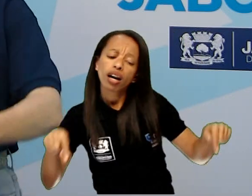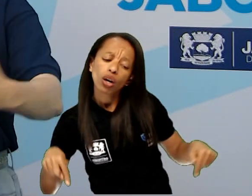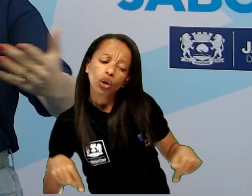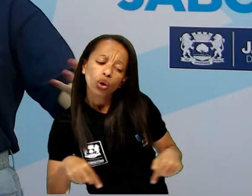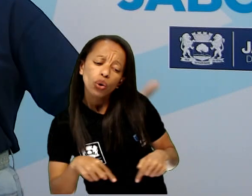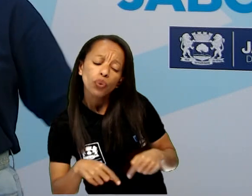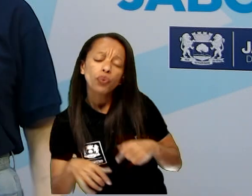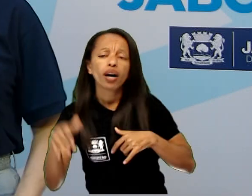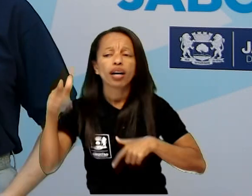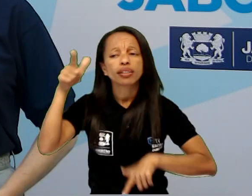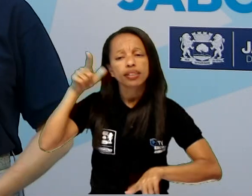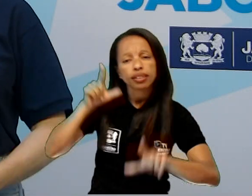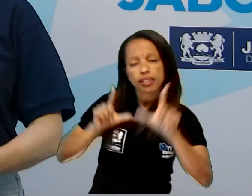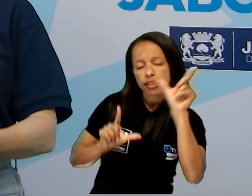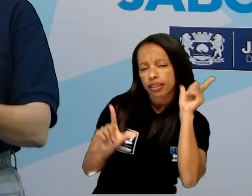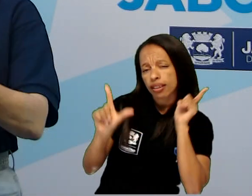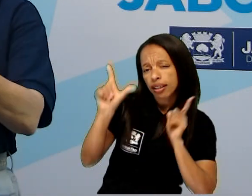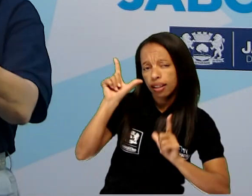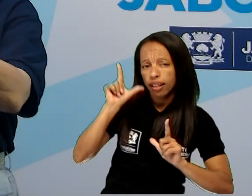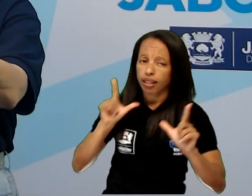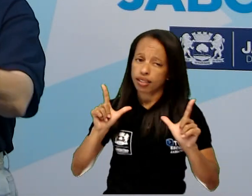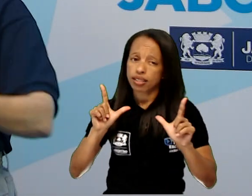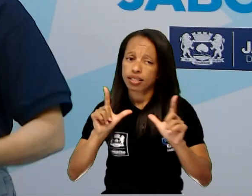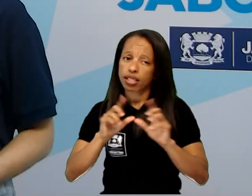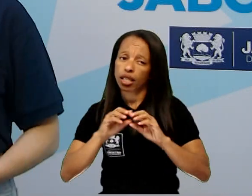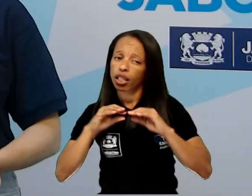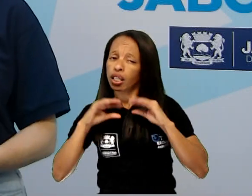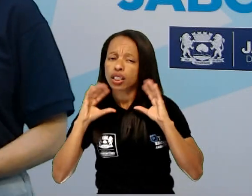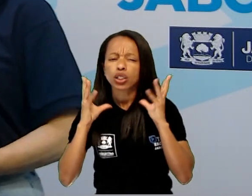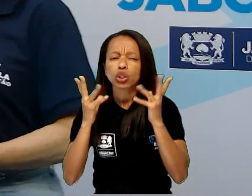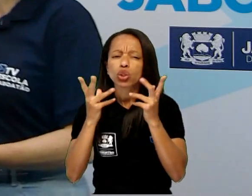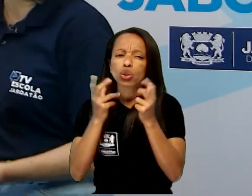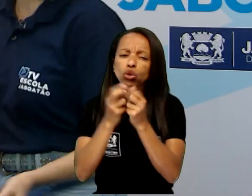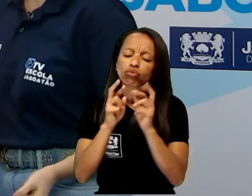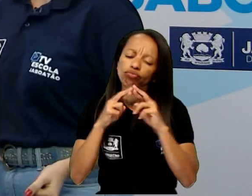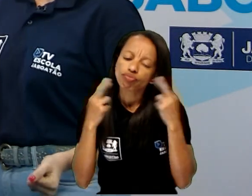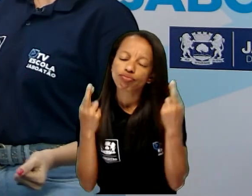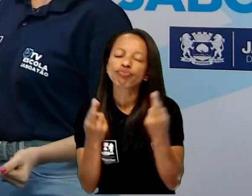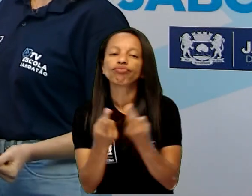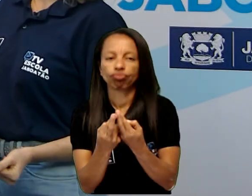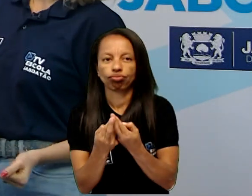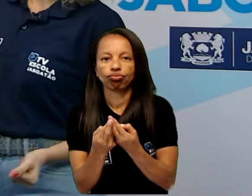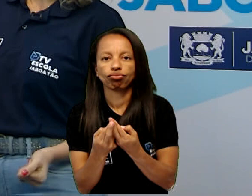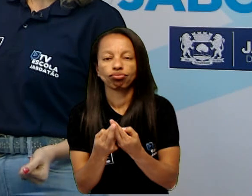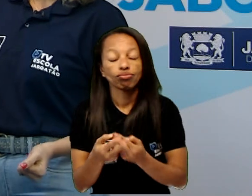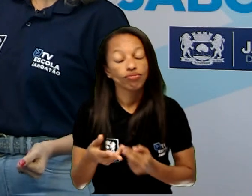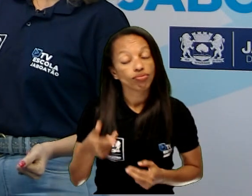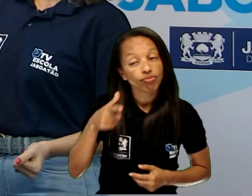área coletiva em que todo mundo pode estar em algum momento reunido. Vamos lá? Olha só.